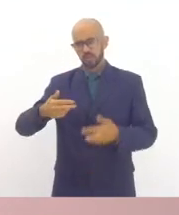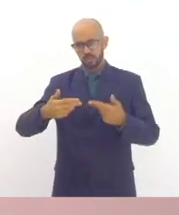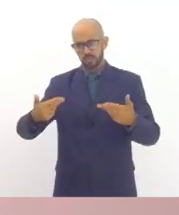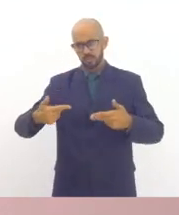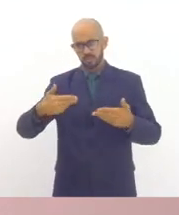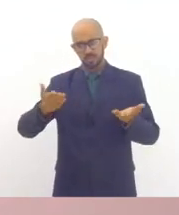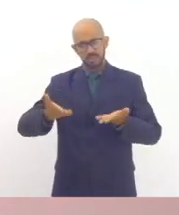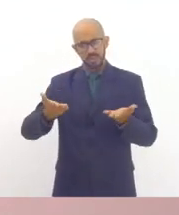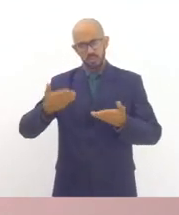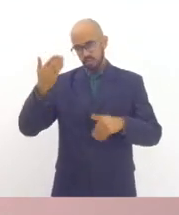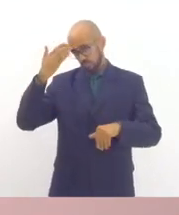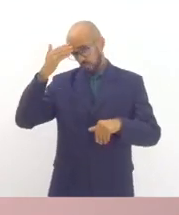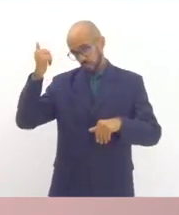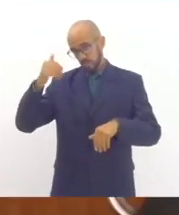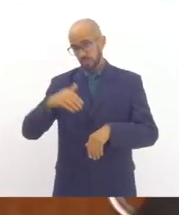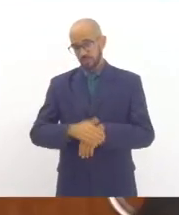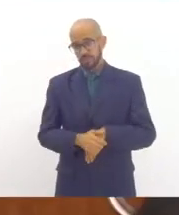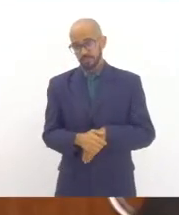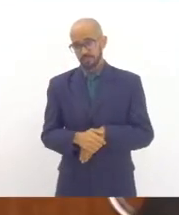fugiu.